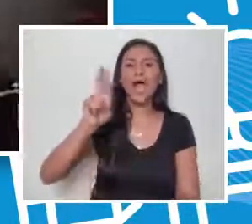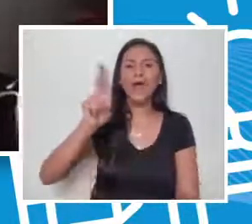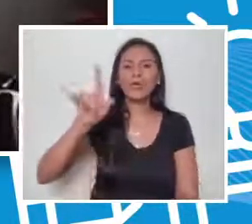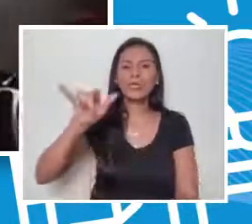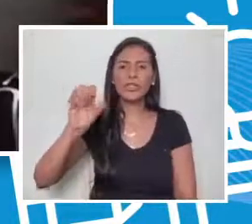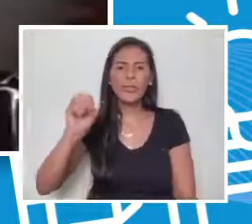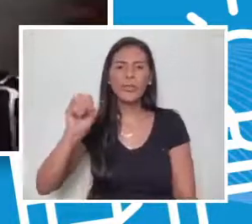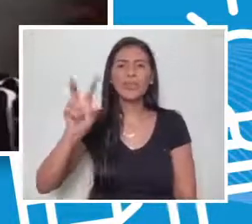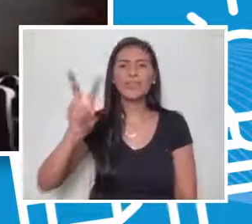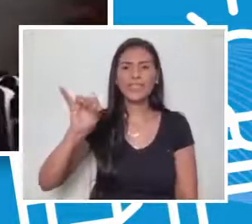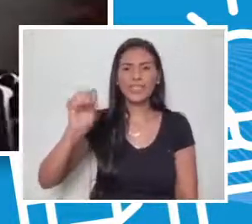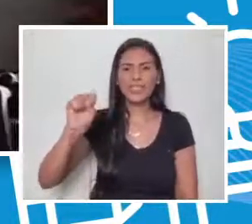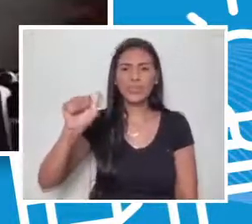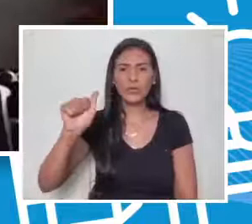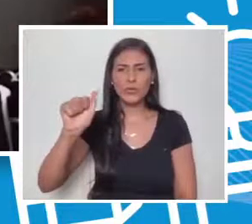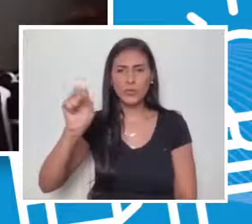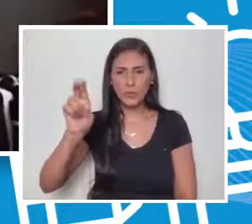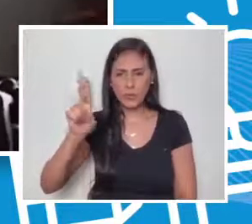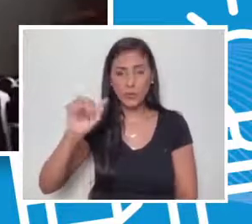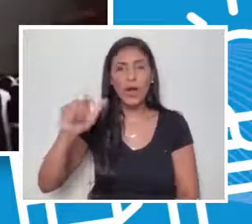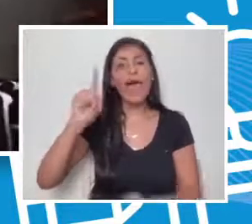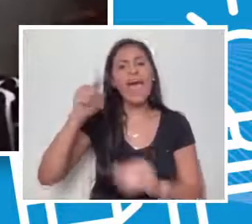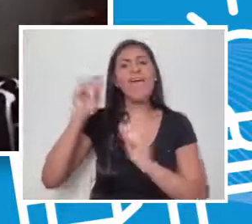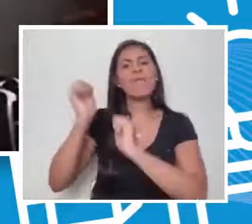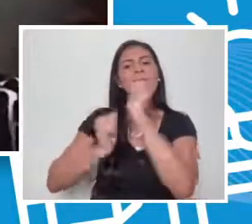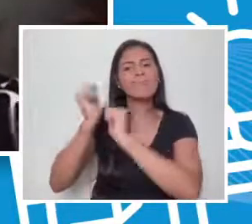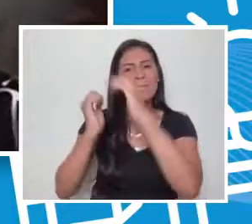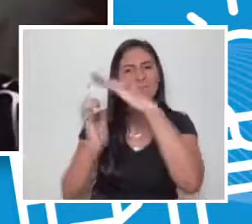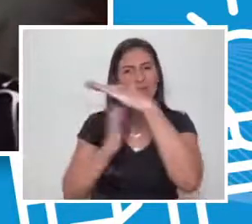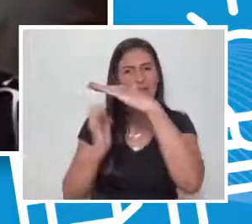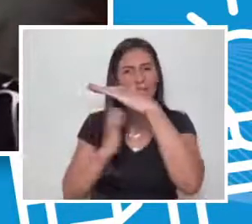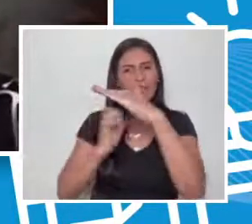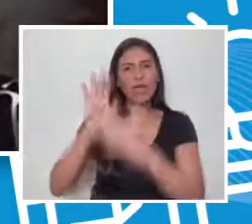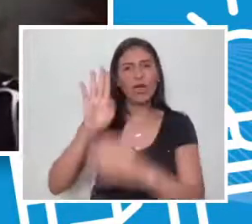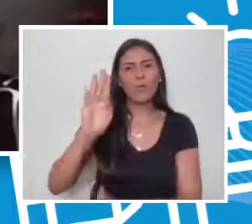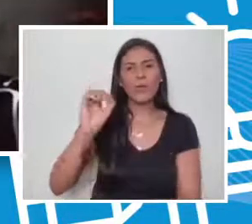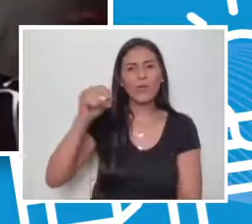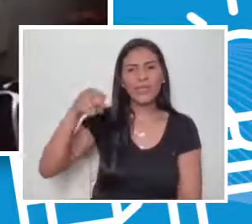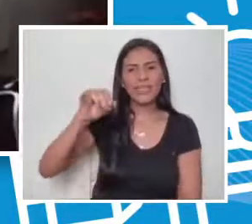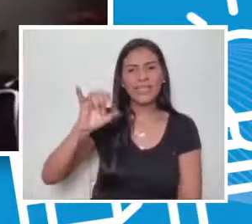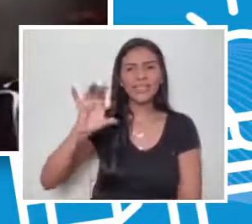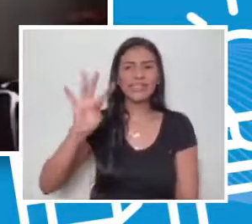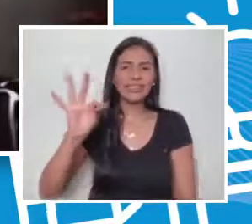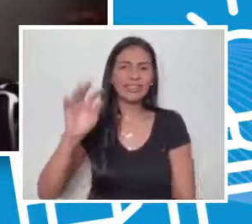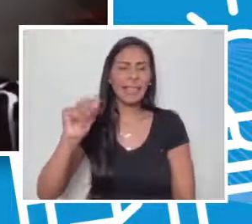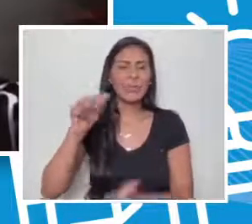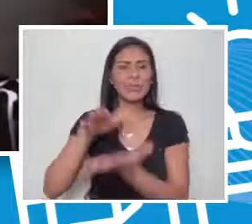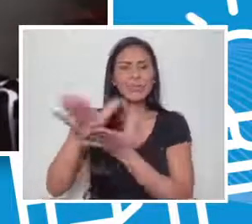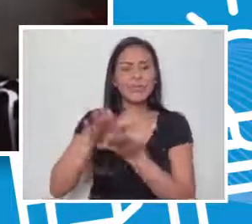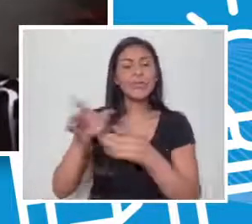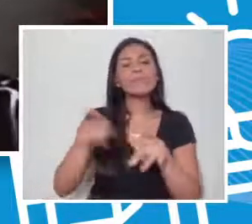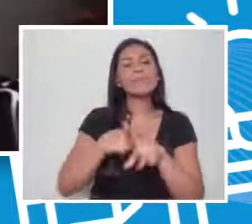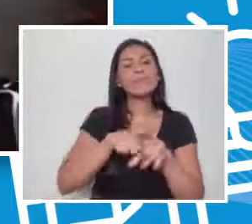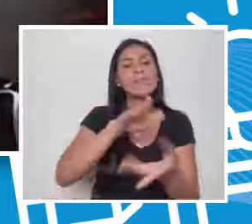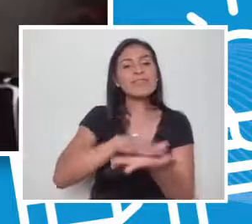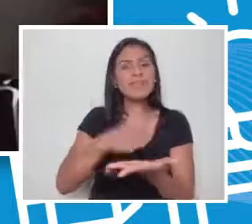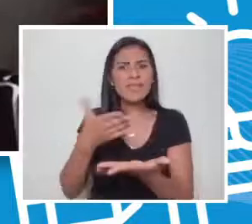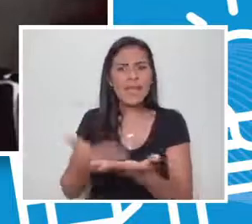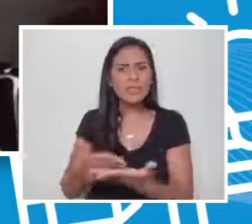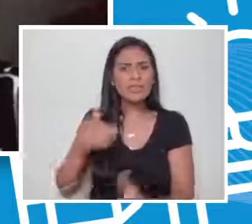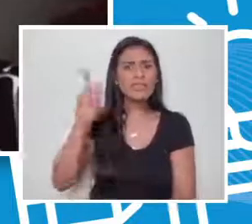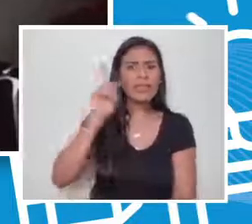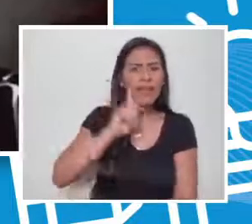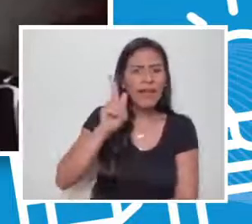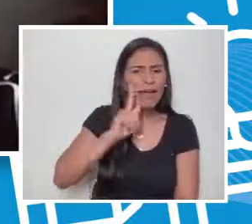foi a Bonita Produções, certo? E a tradução em Libras foi a Kathleen e o Vinícius, que